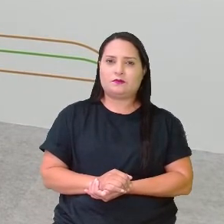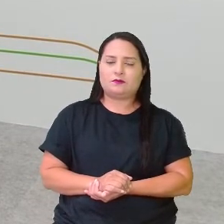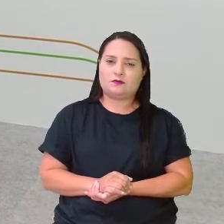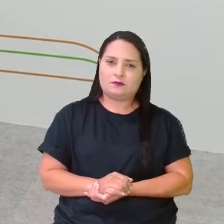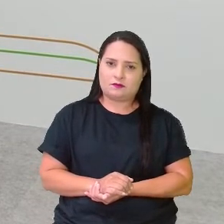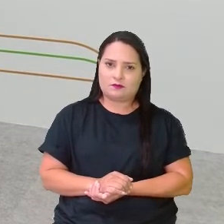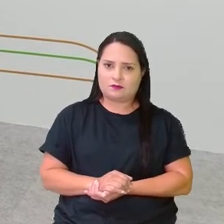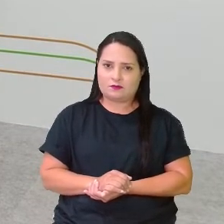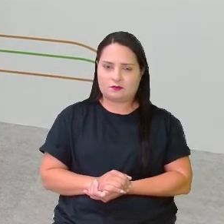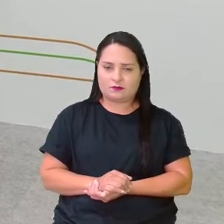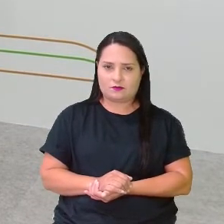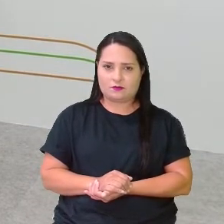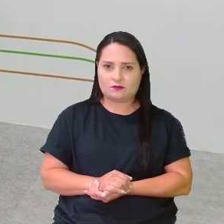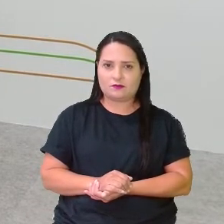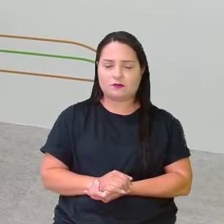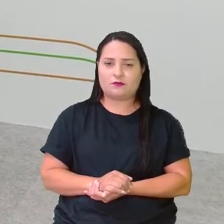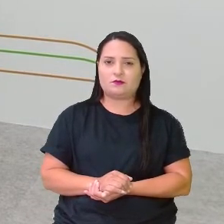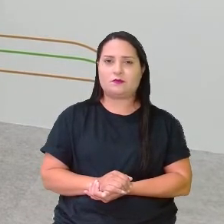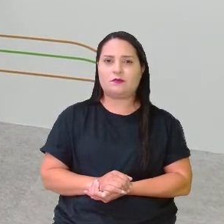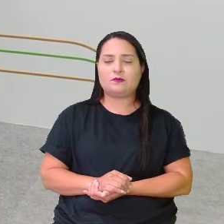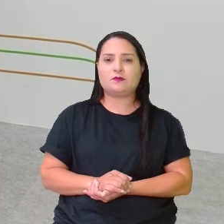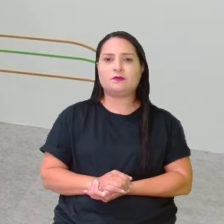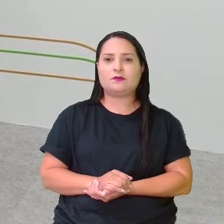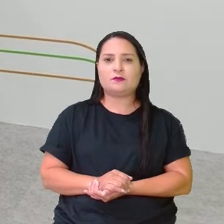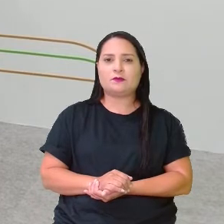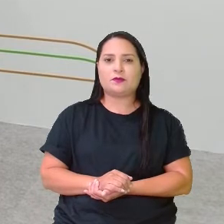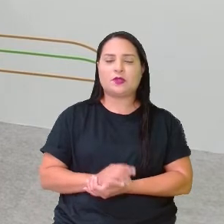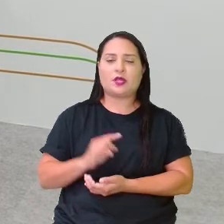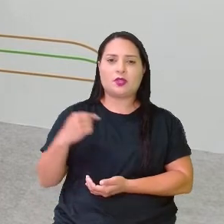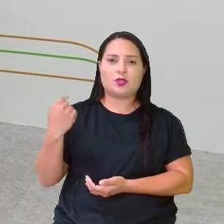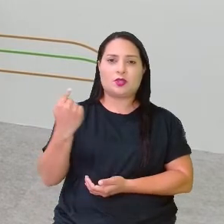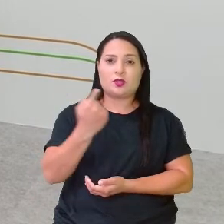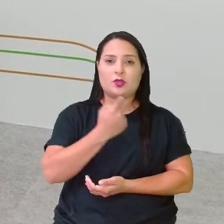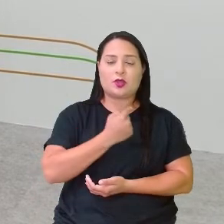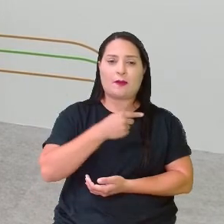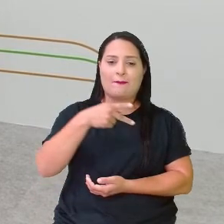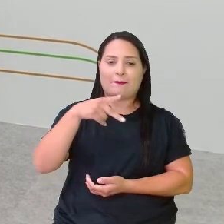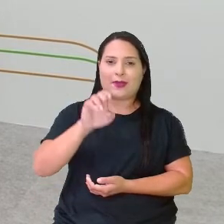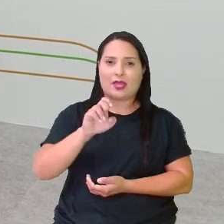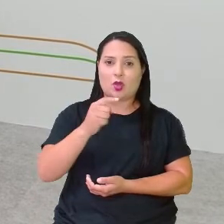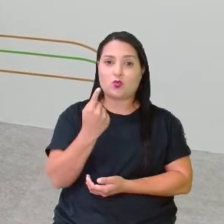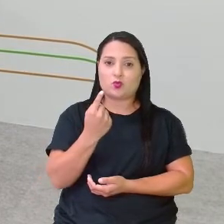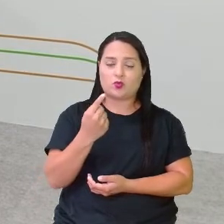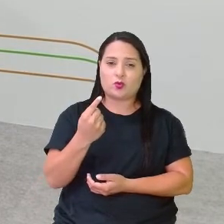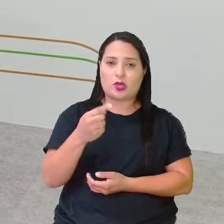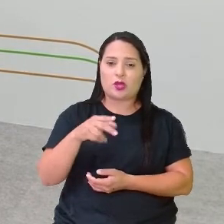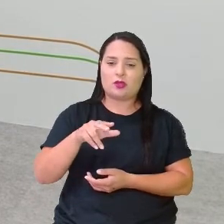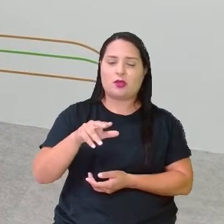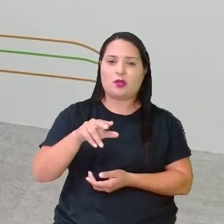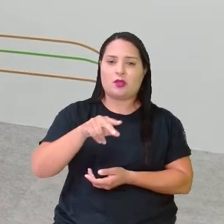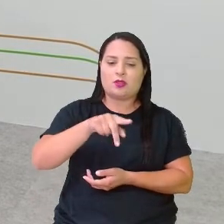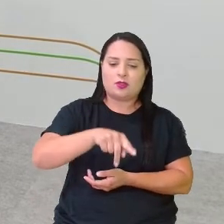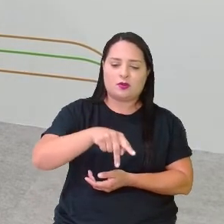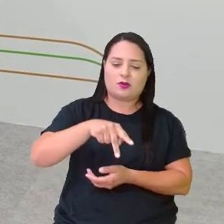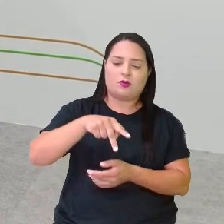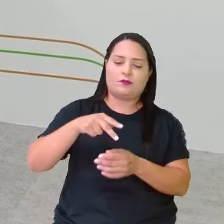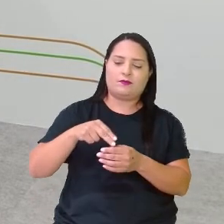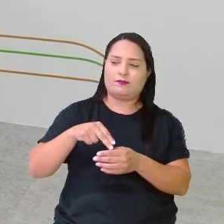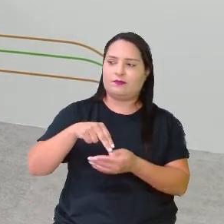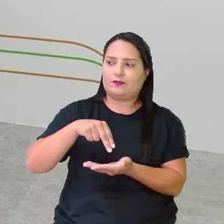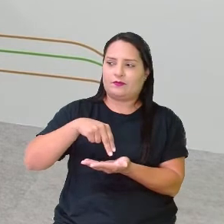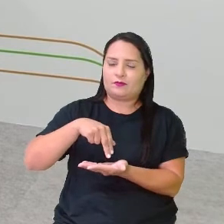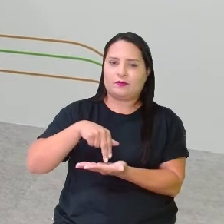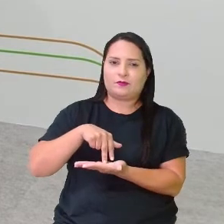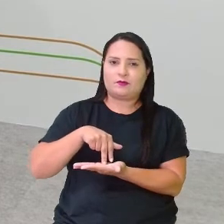né, os meus objetos, e a gente vai tocar com um pé só. Então, ó, lembra que para eu tocar com um